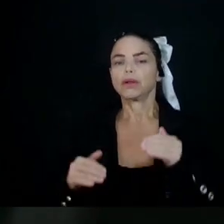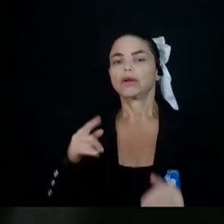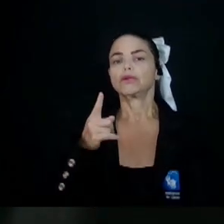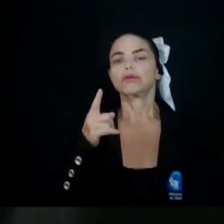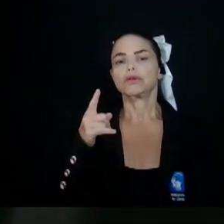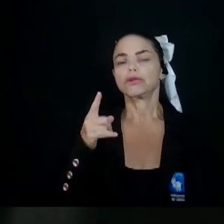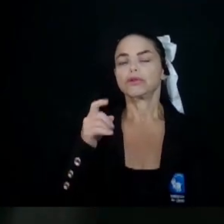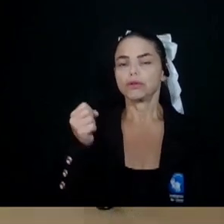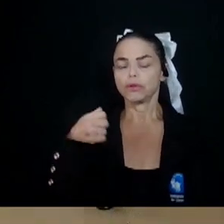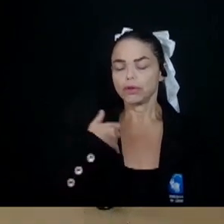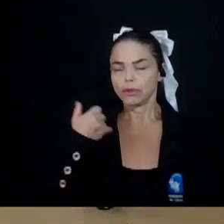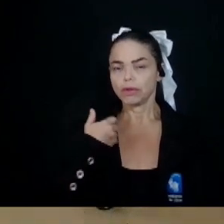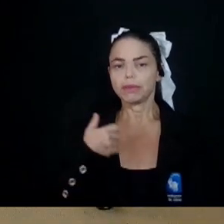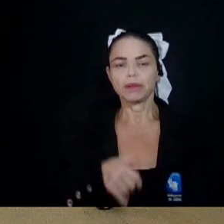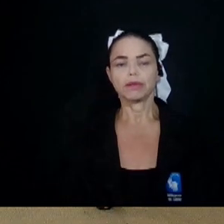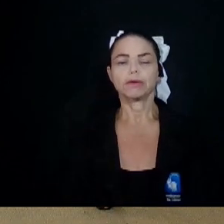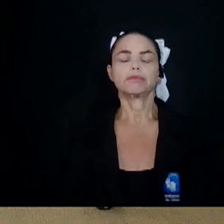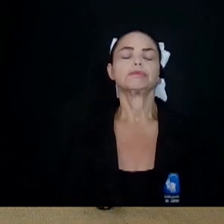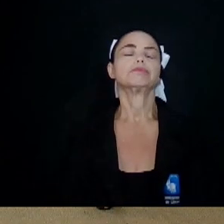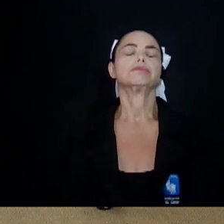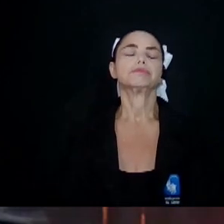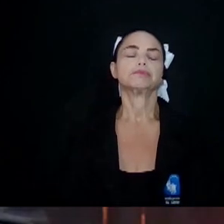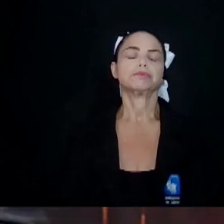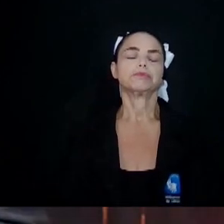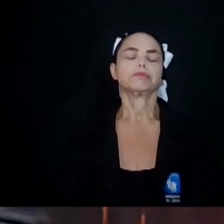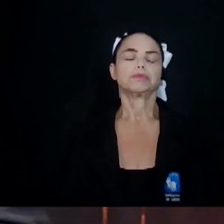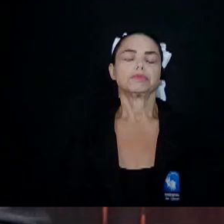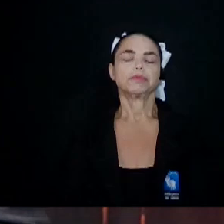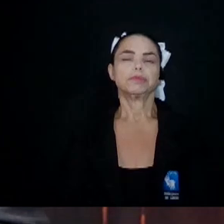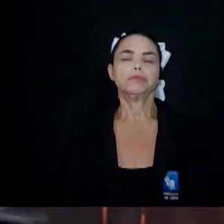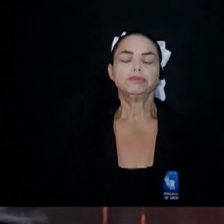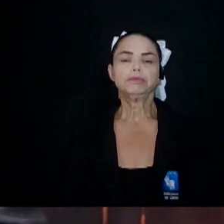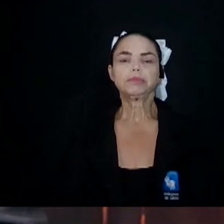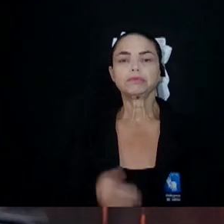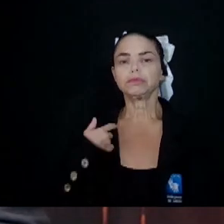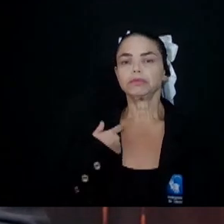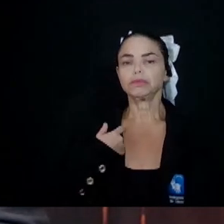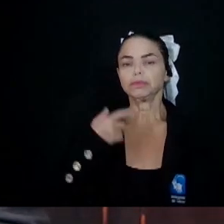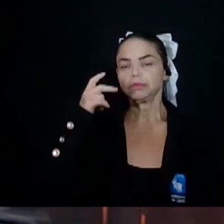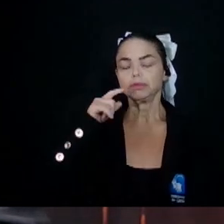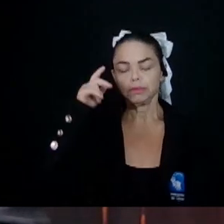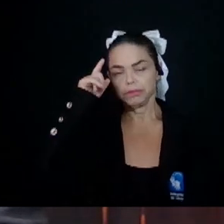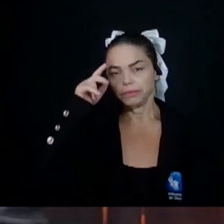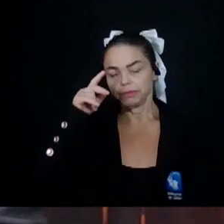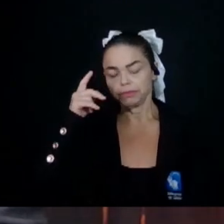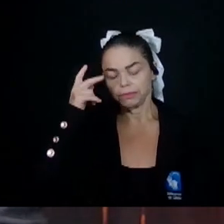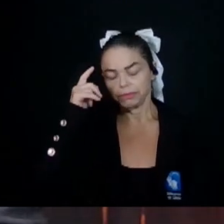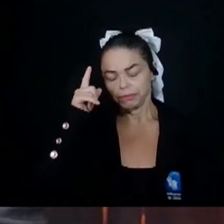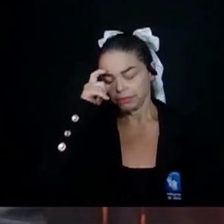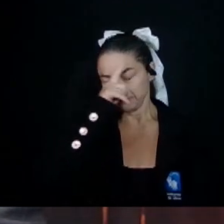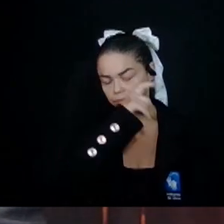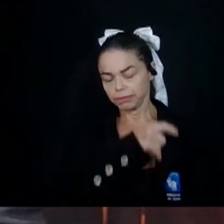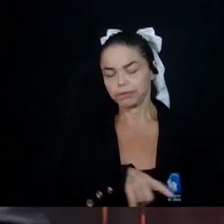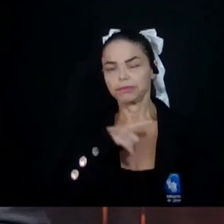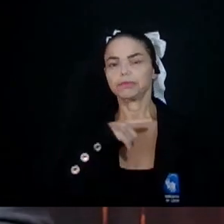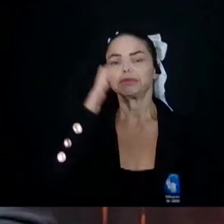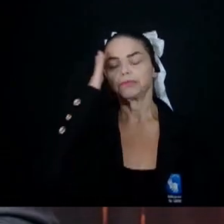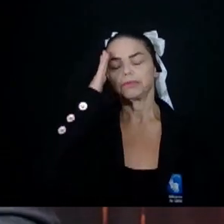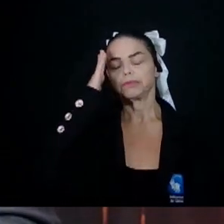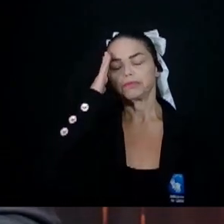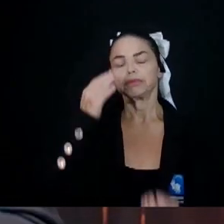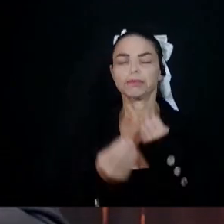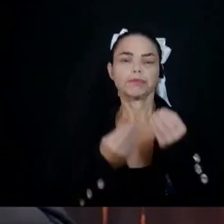isso? Essa é uma parte muito complexa do ECA Aham. digital, né? A gente tem que entender como